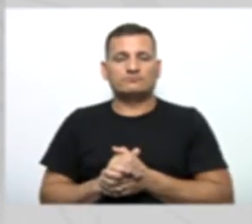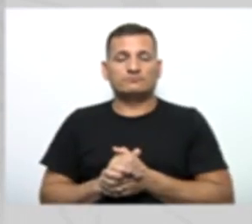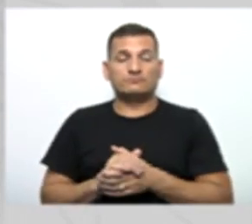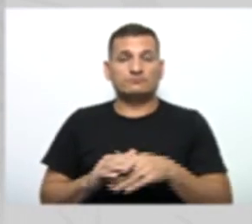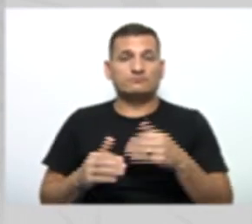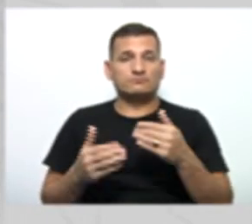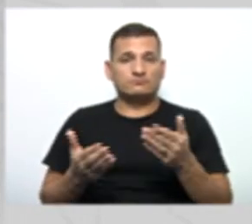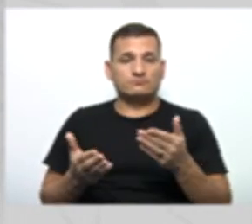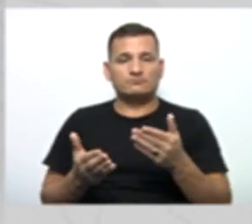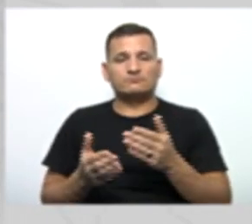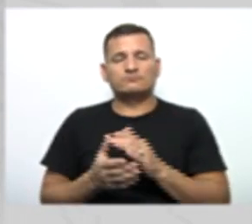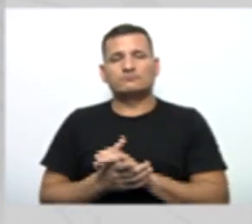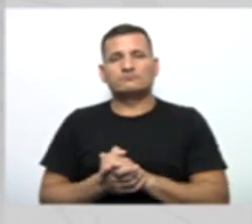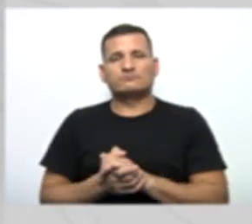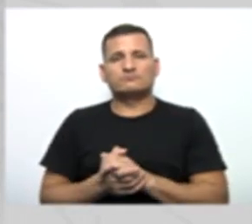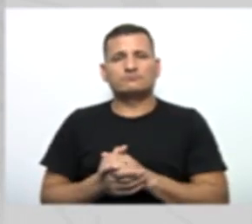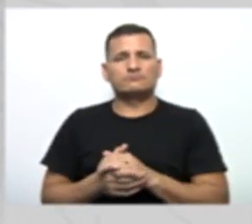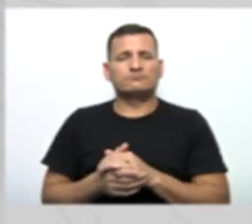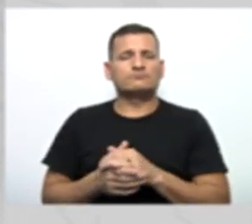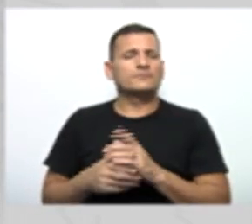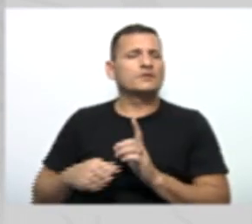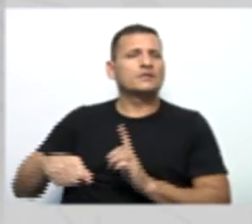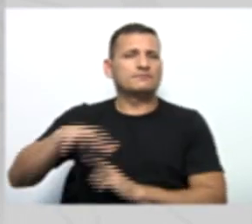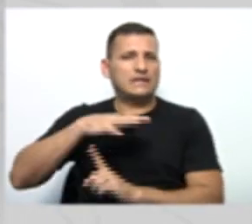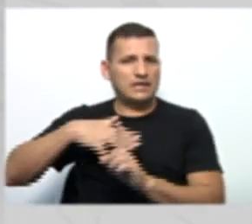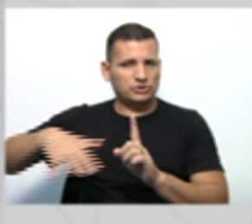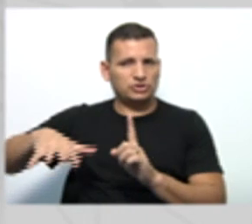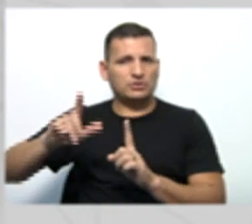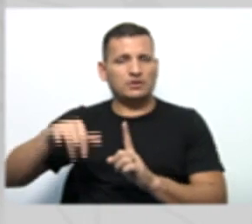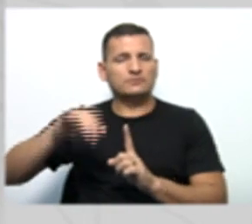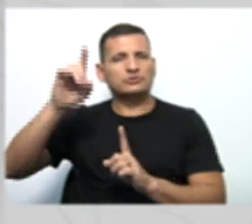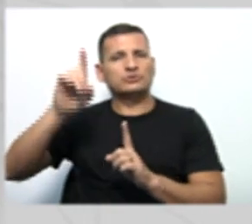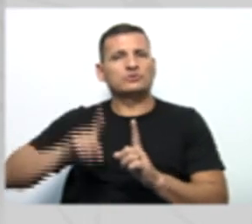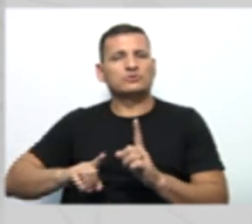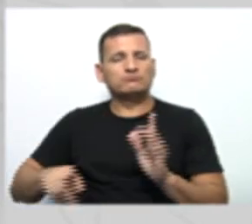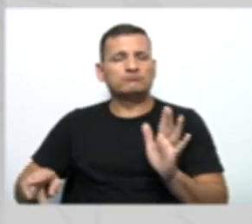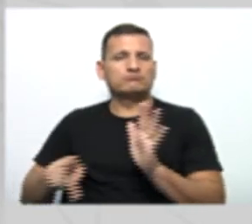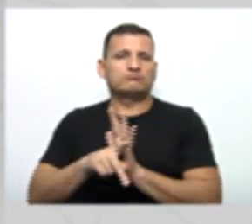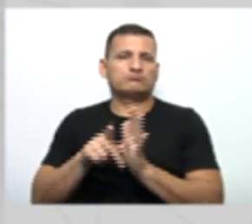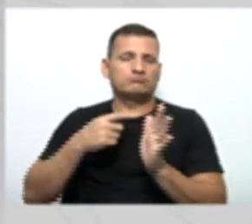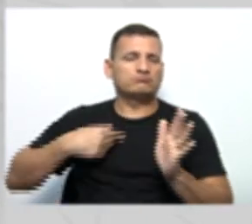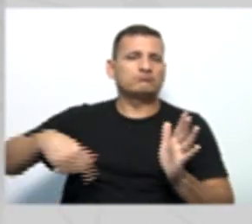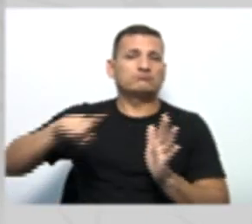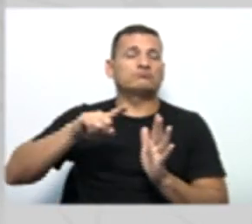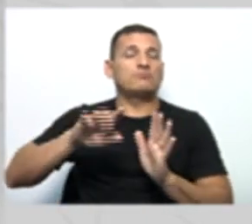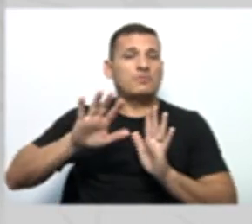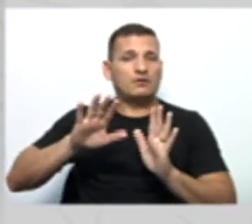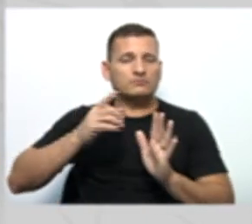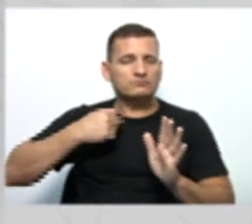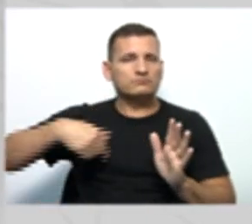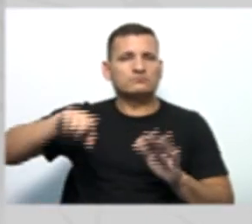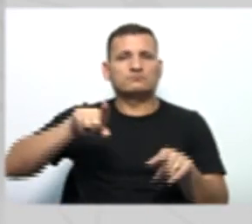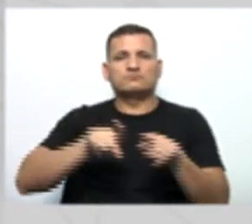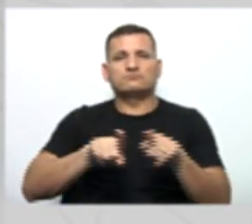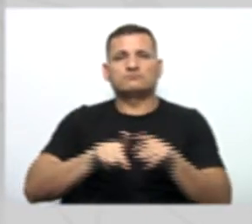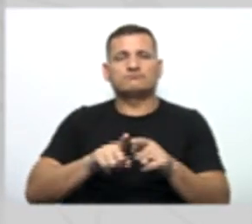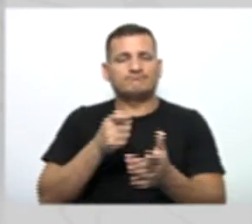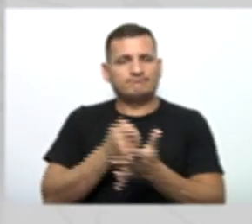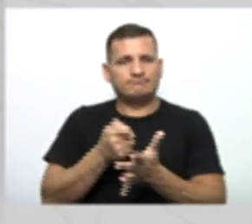Então, ele é um bem que é direito de todos nós, mas todos nós também temos o dever de